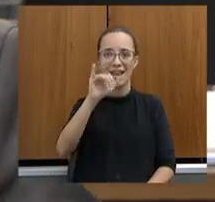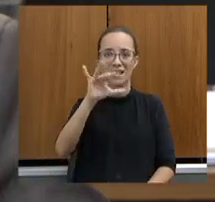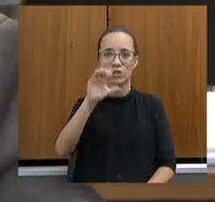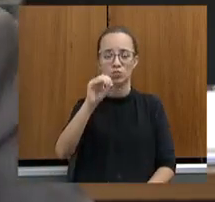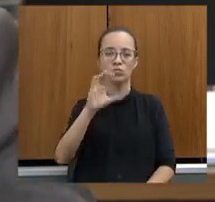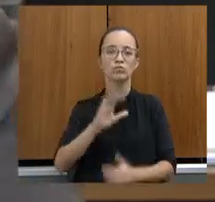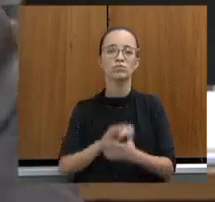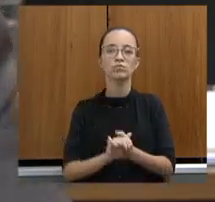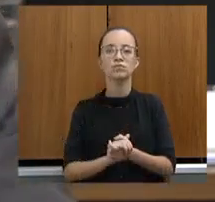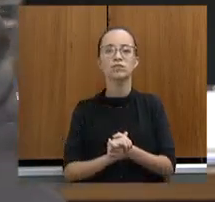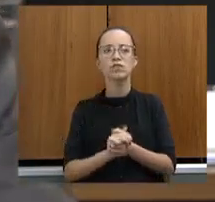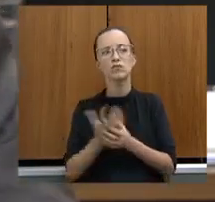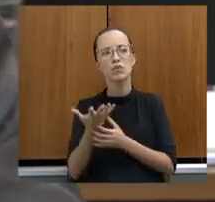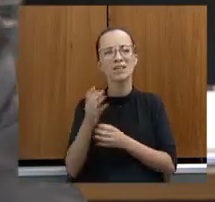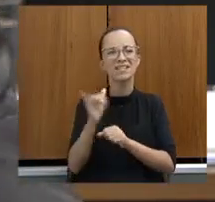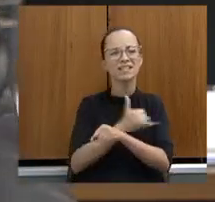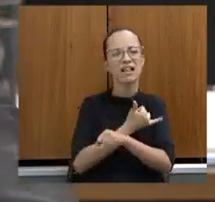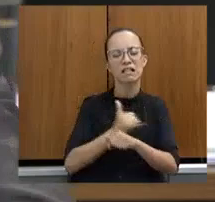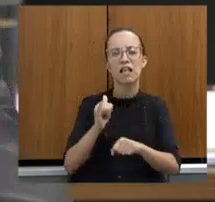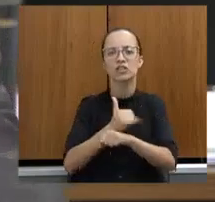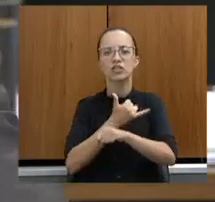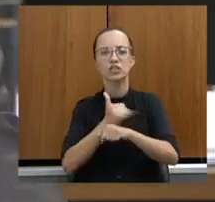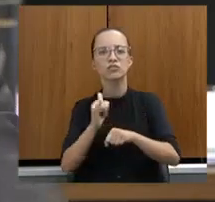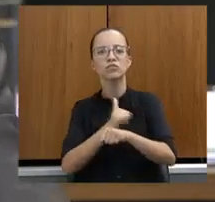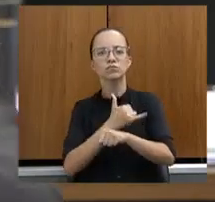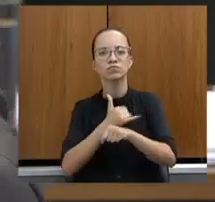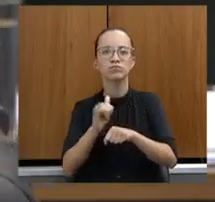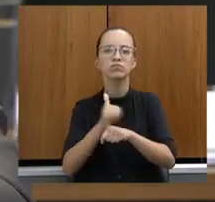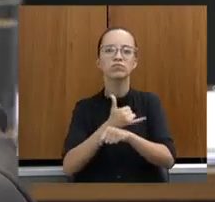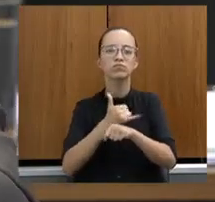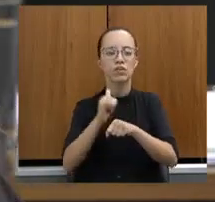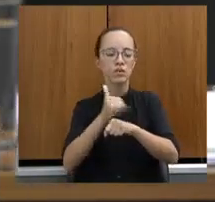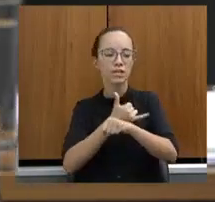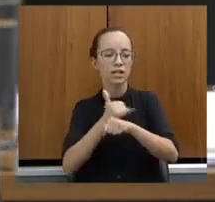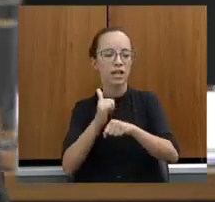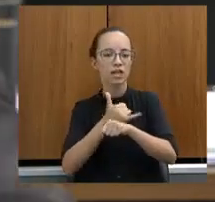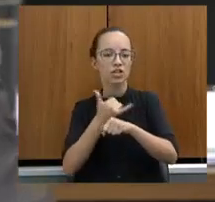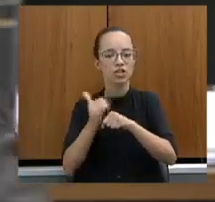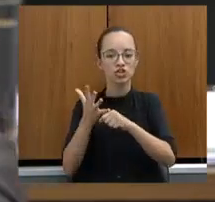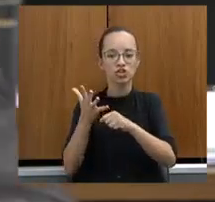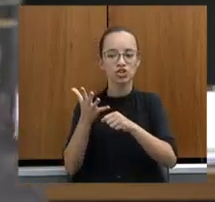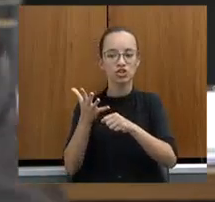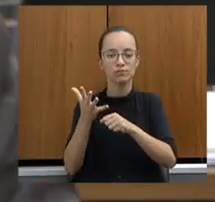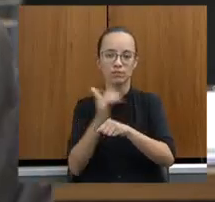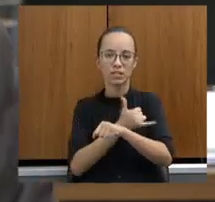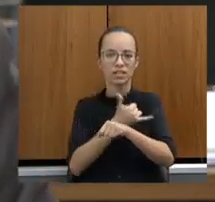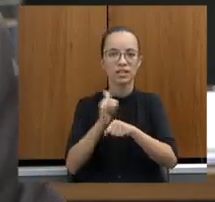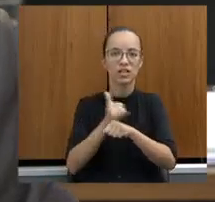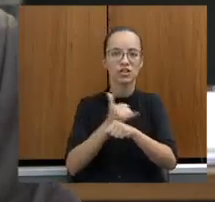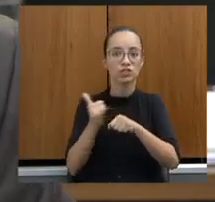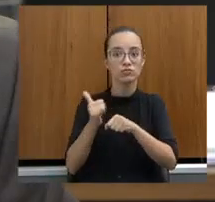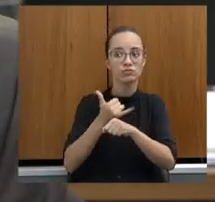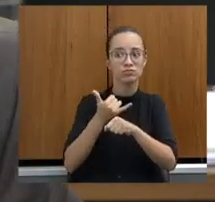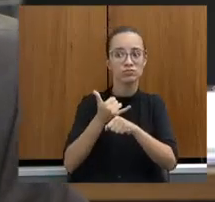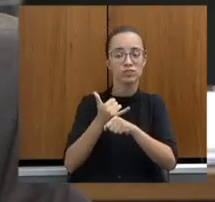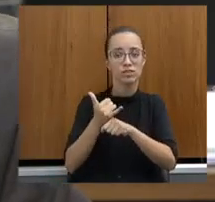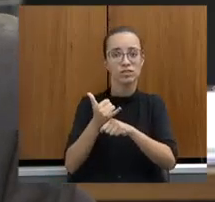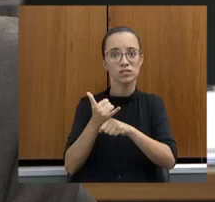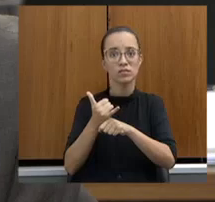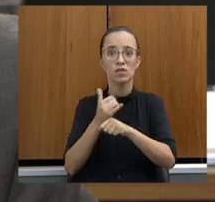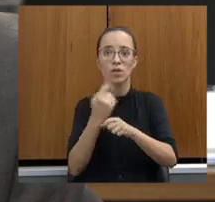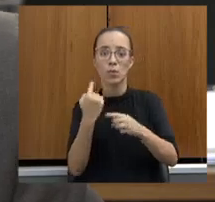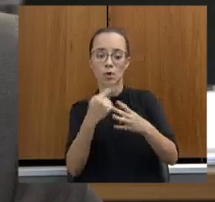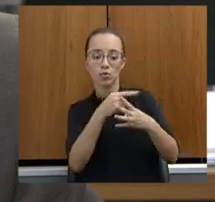uma forma de filtrar muitas coisas que vá até o próprio Governador então criou a confiança vou resolver aqui porque esses quatro